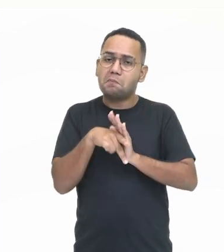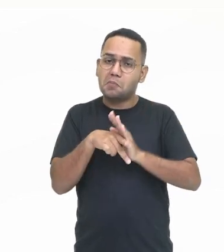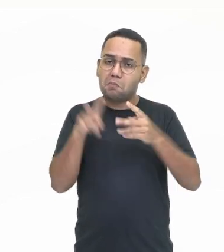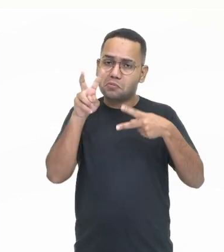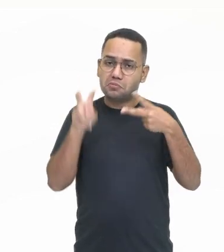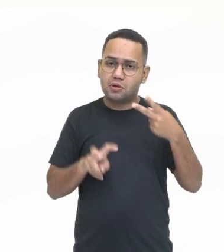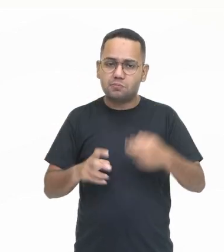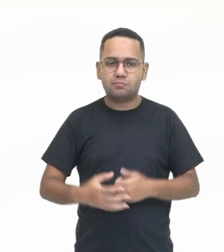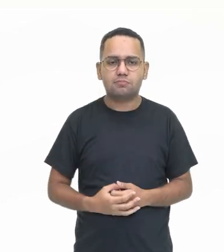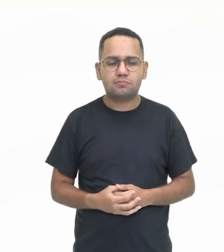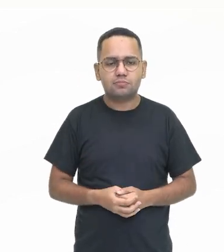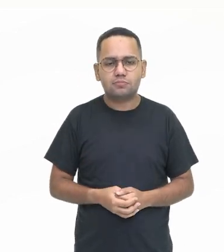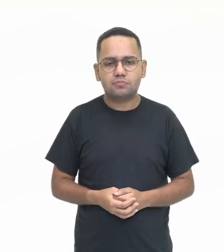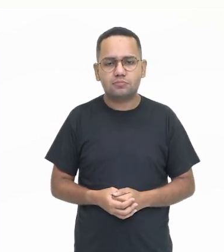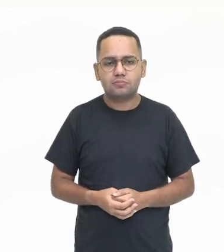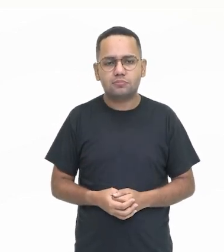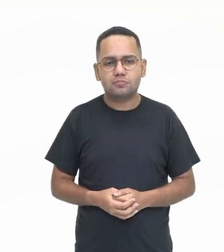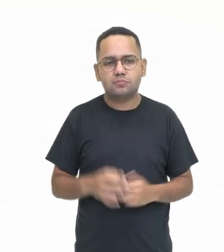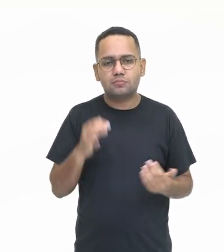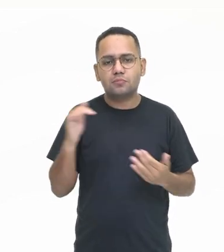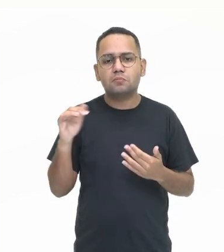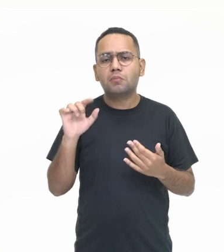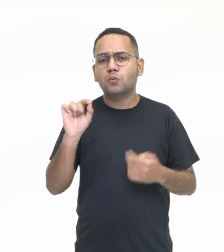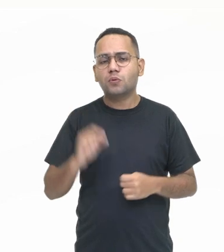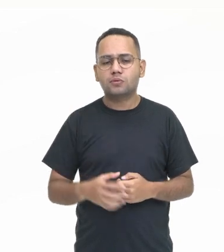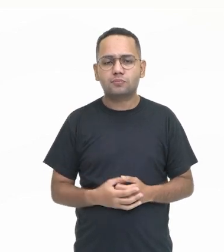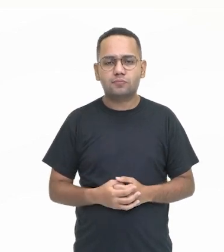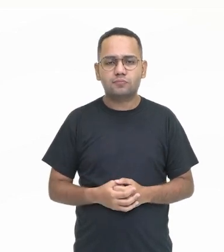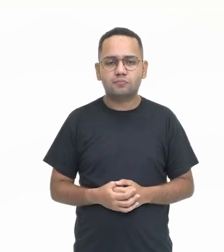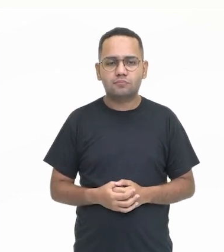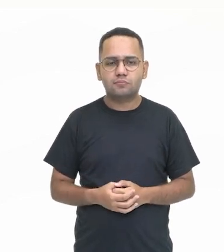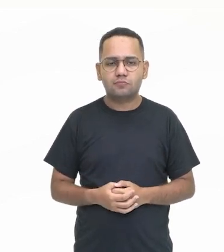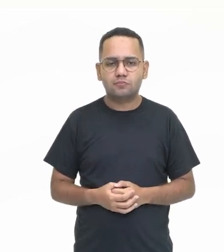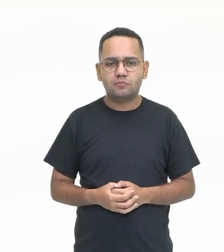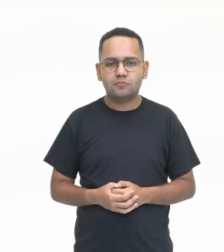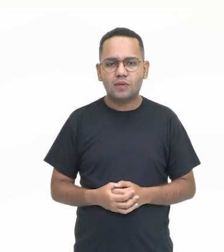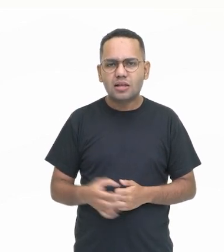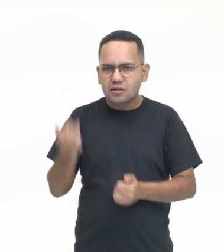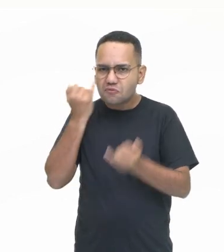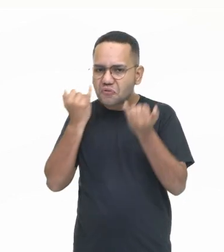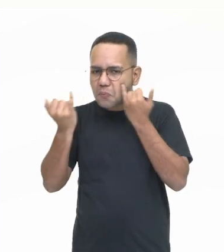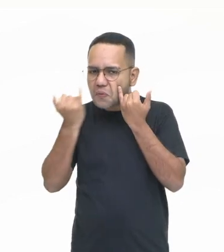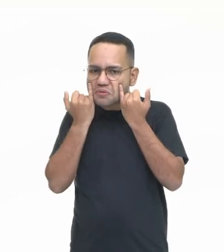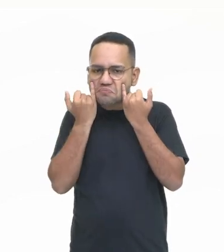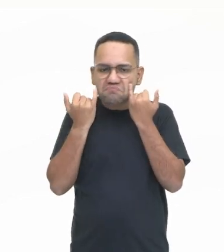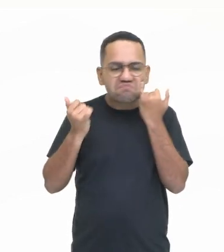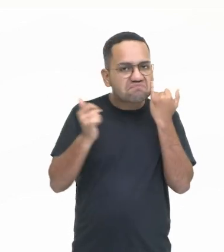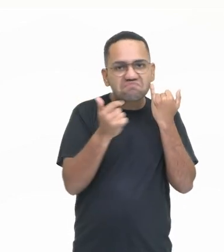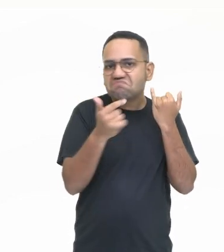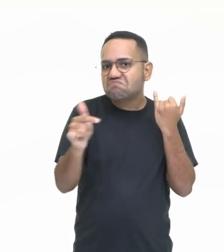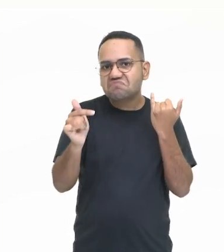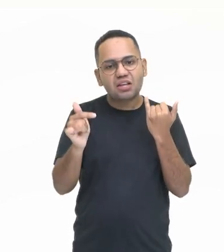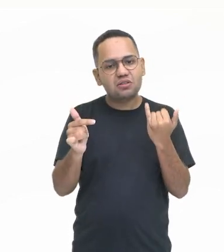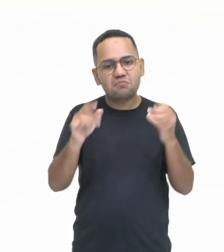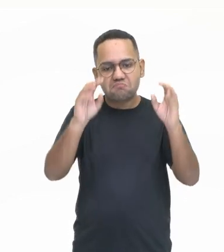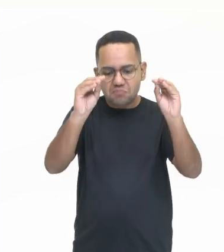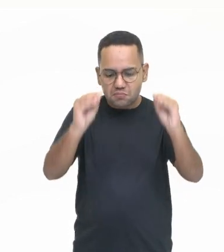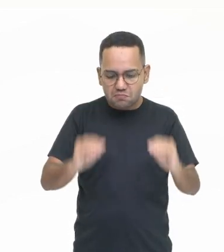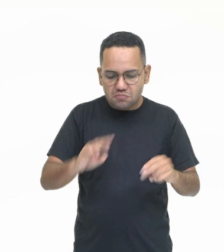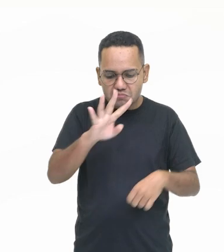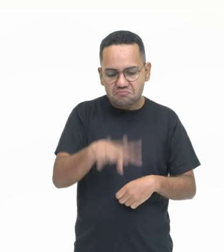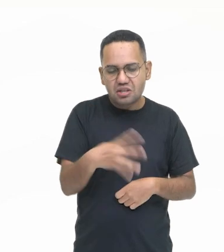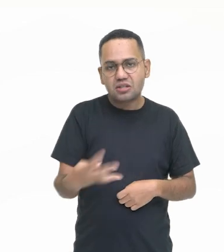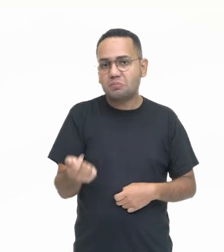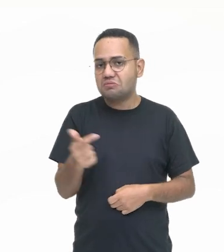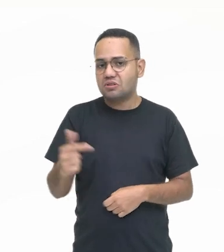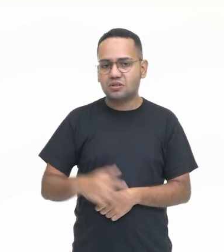reparar, esses valores não estão presentes aqui na nossa tabela, tá? Repare que eu parei aqui no